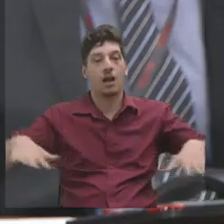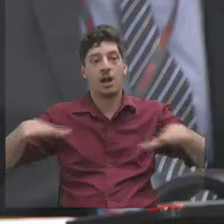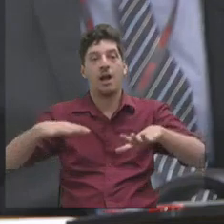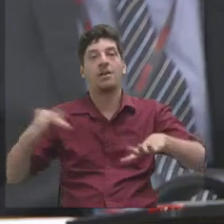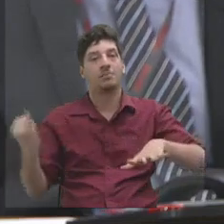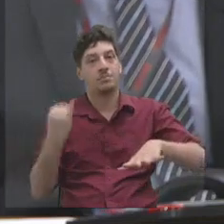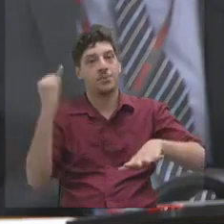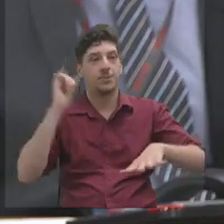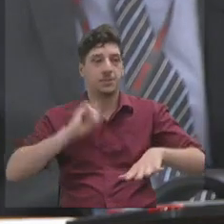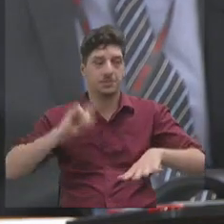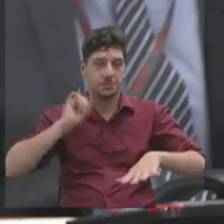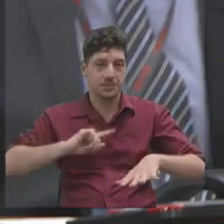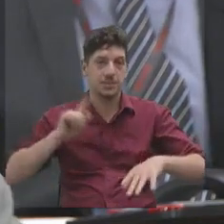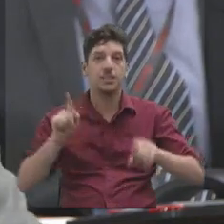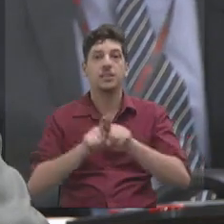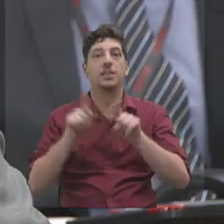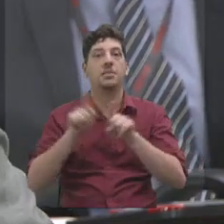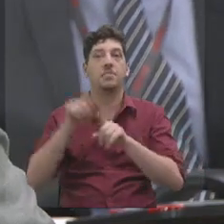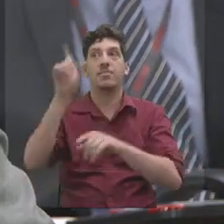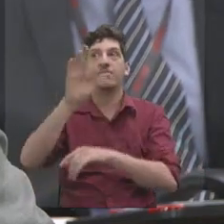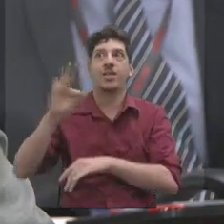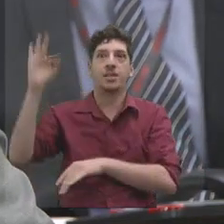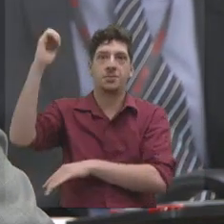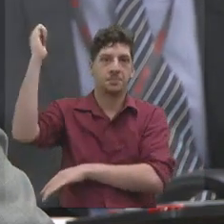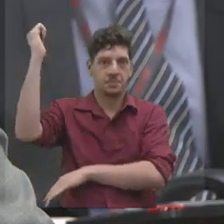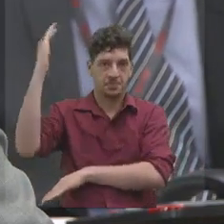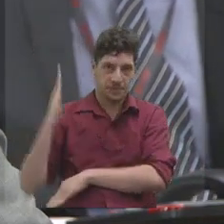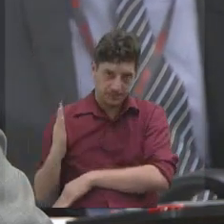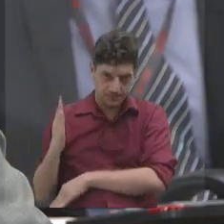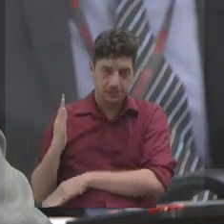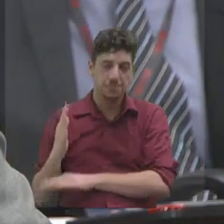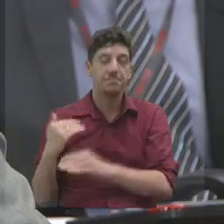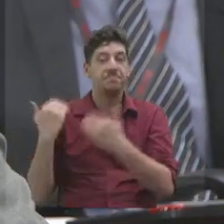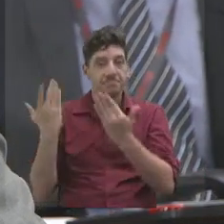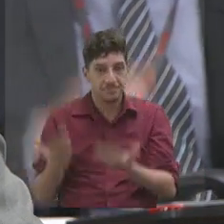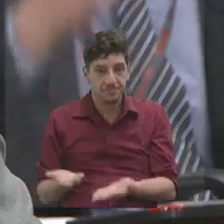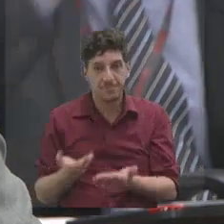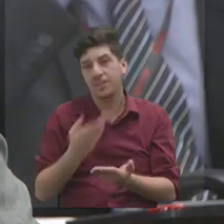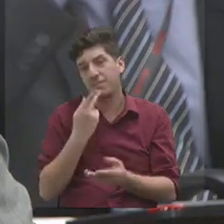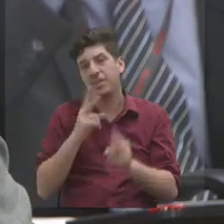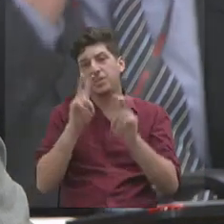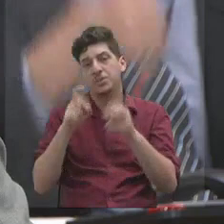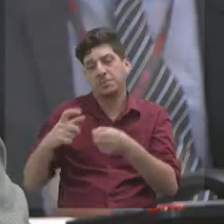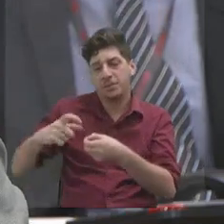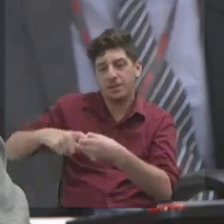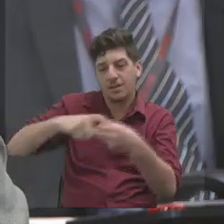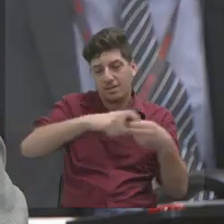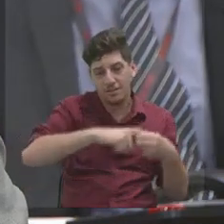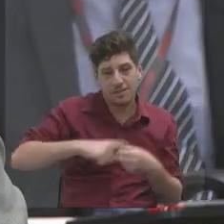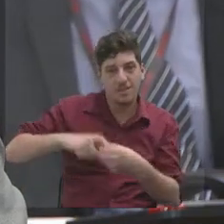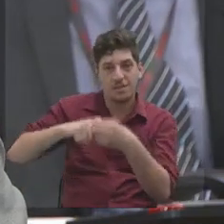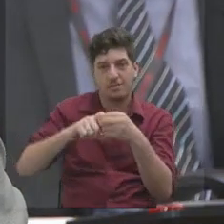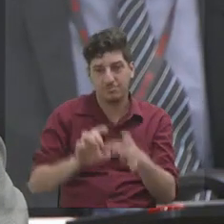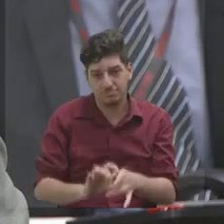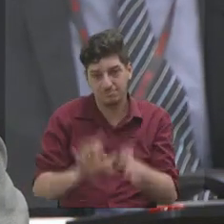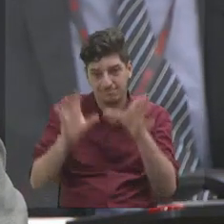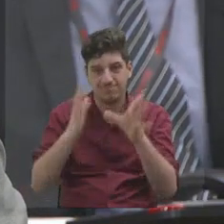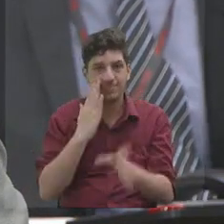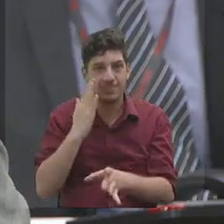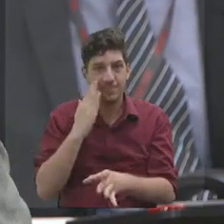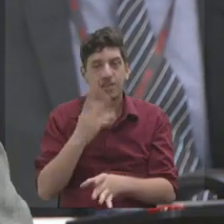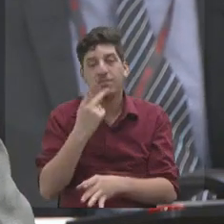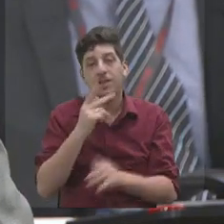estado de Minas Gerais também Federal sobre as concessões né liguei para o senhor também sobre a eco